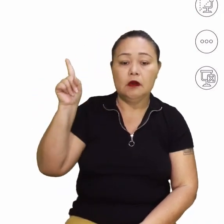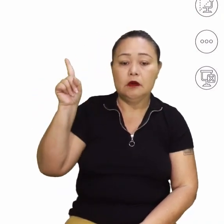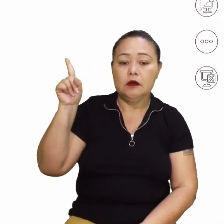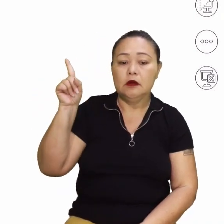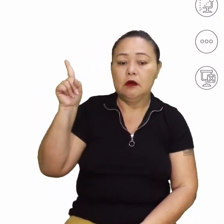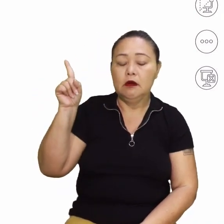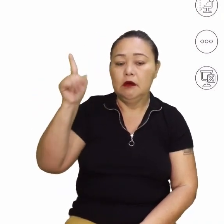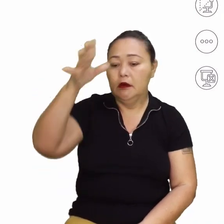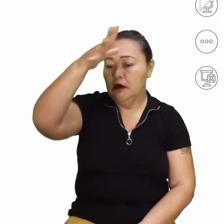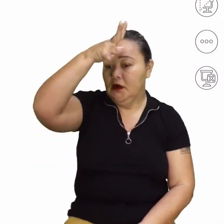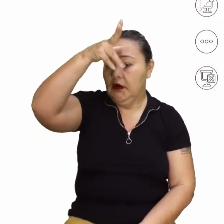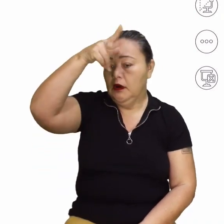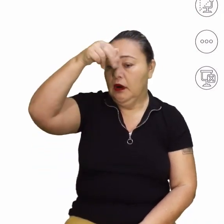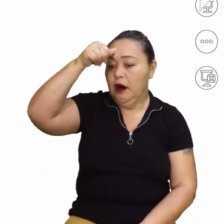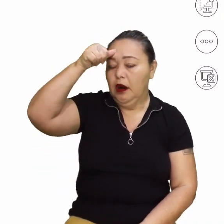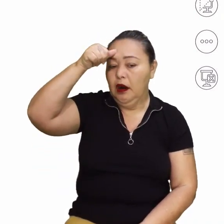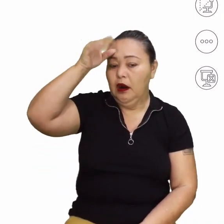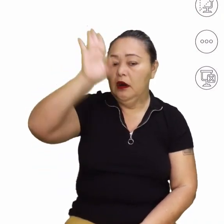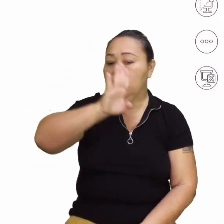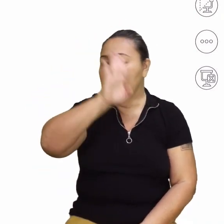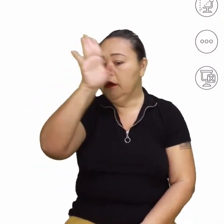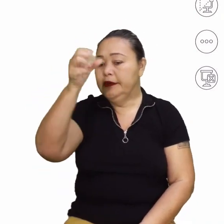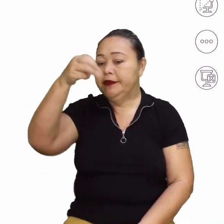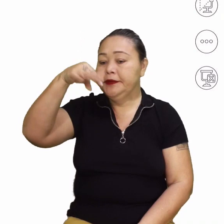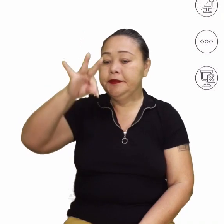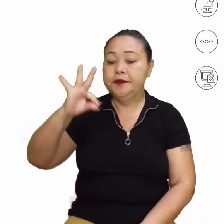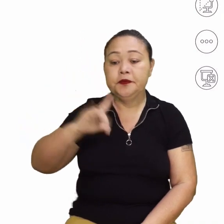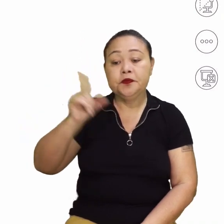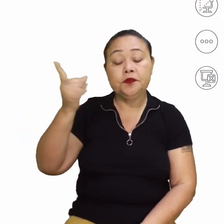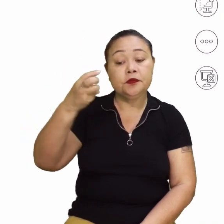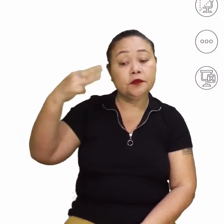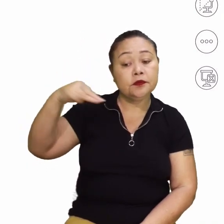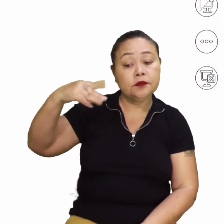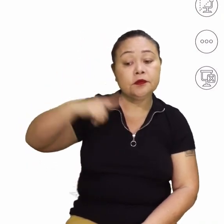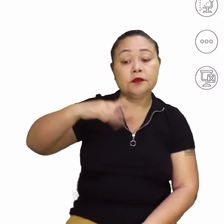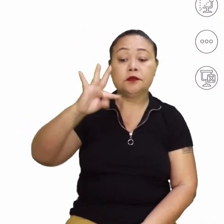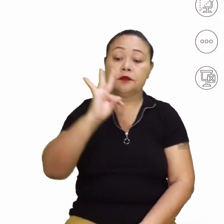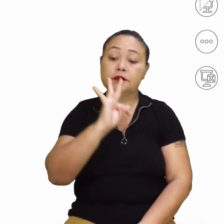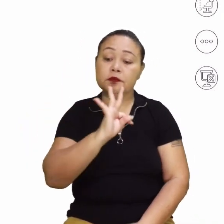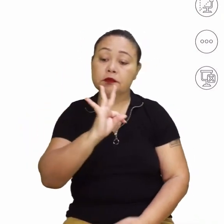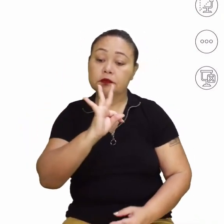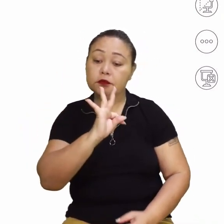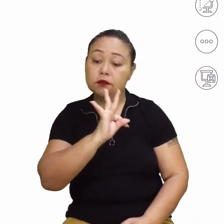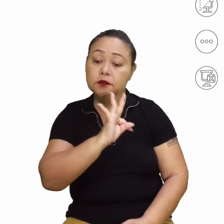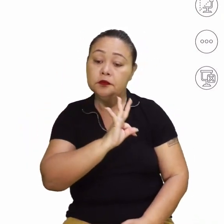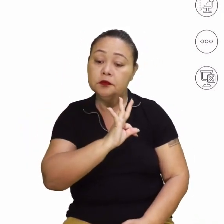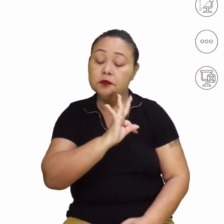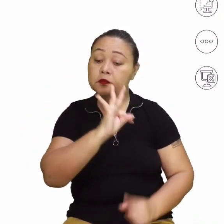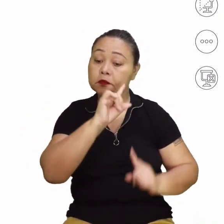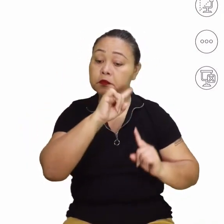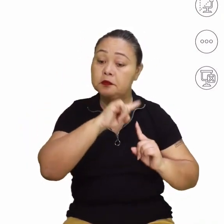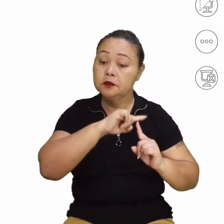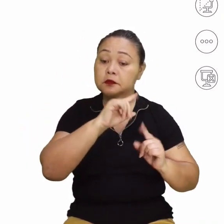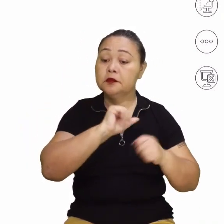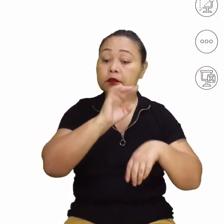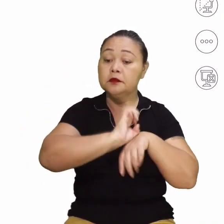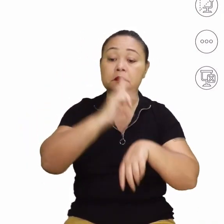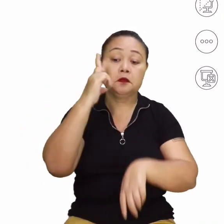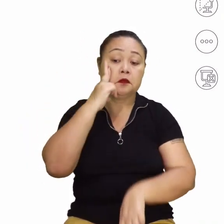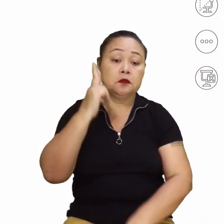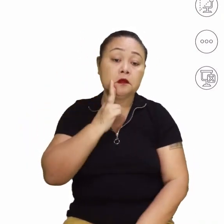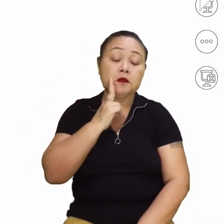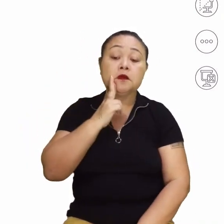só Amazônia indo para o Mato Grosso e Maranhão Tocantins que estado de Rondônia também